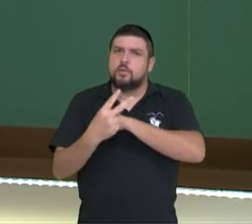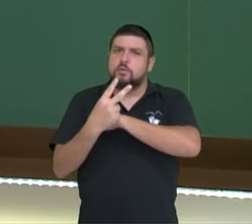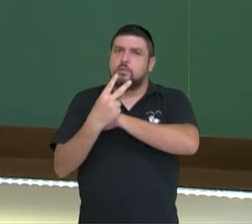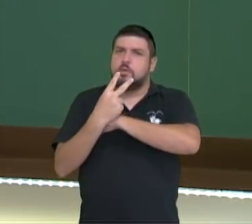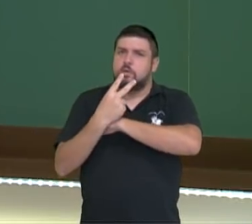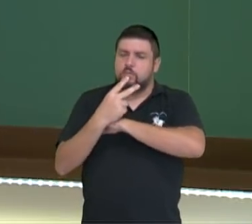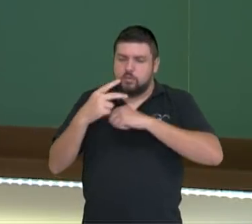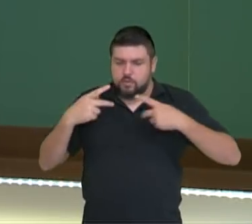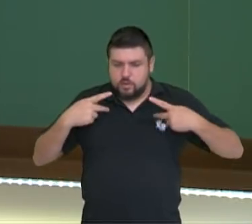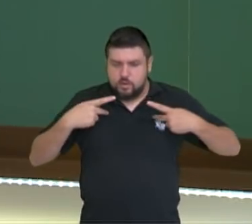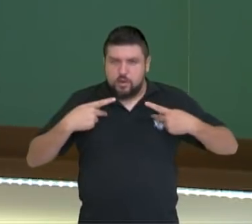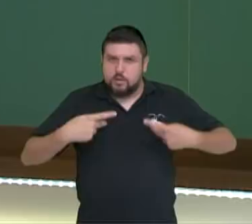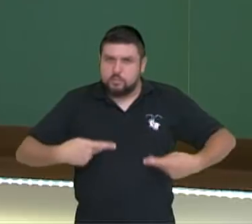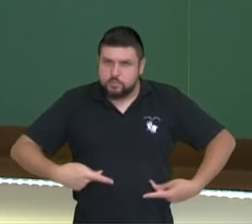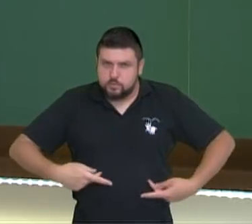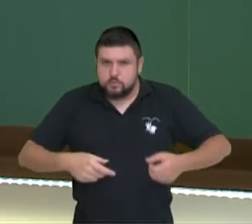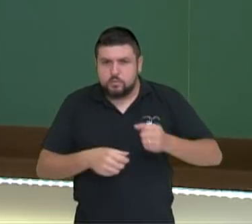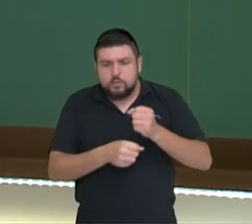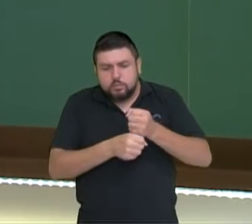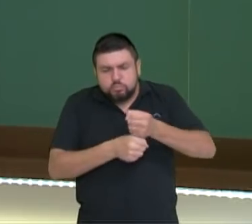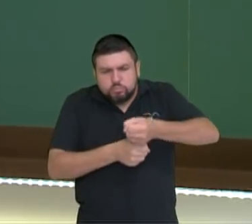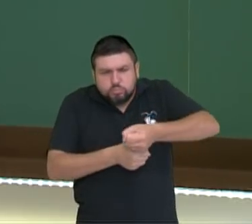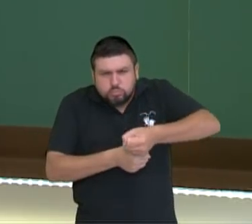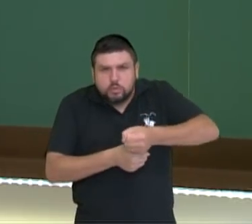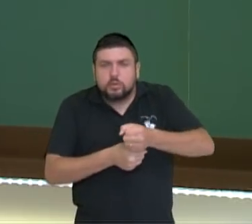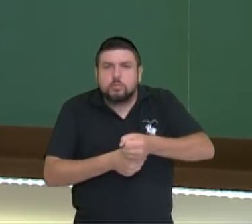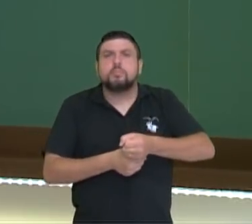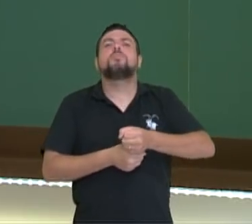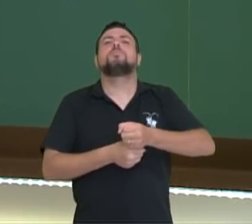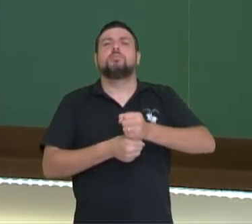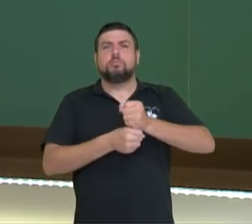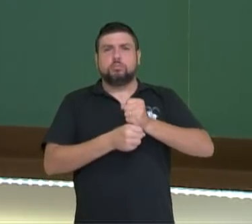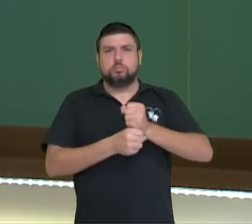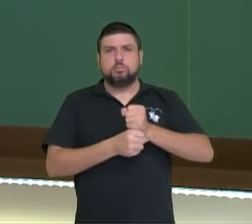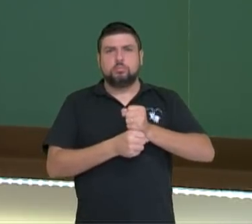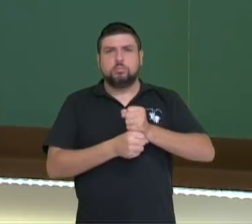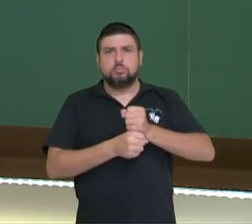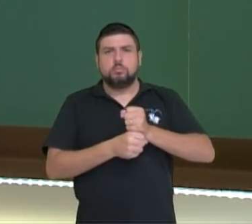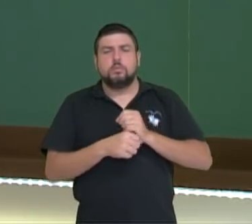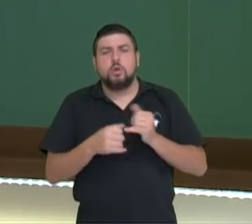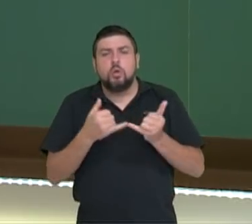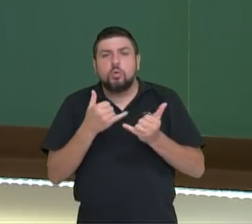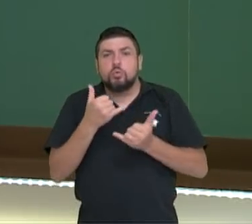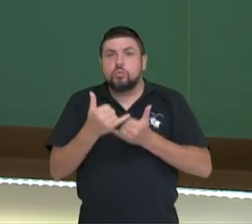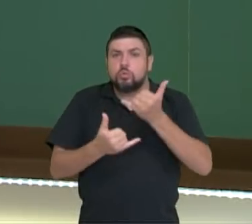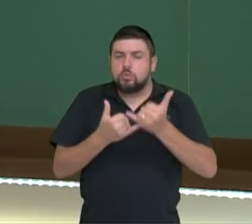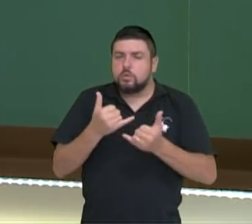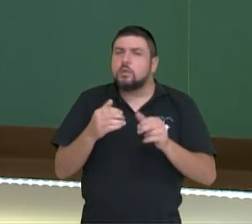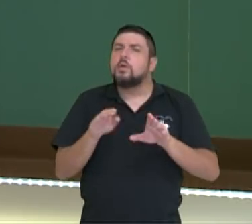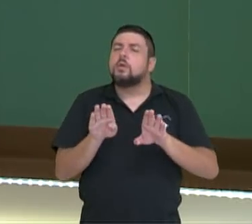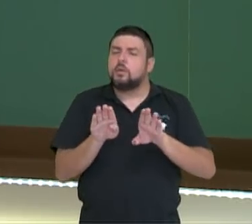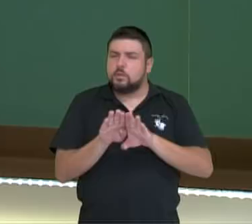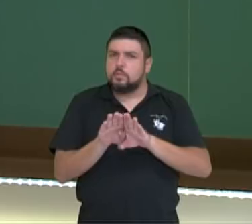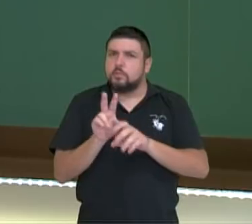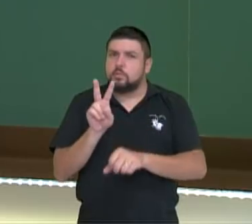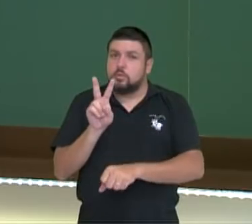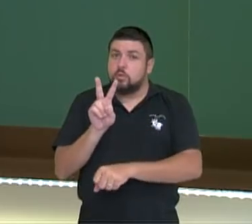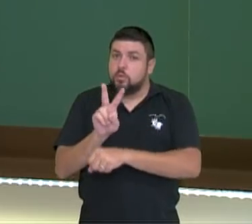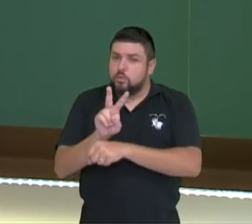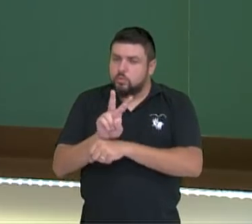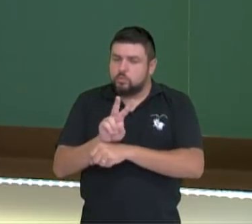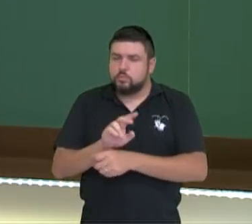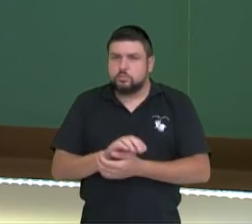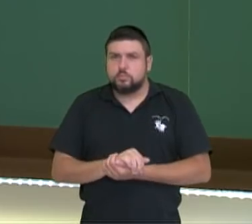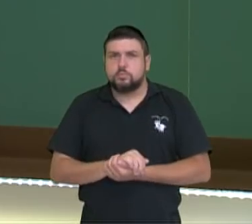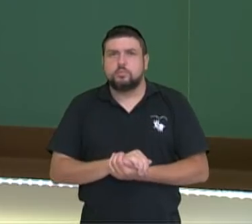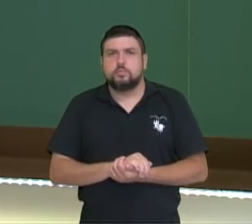nossa postura quando nós estamos fazendo alguma atividade. Jogar também é assim, ok? Então, cuide do seu